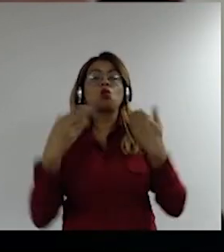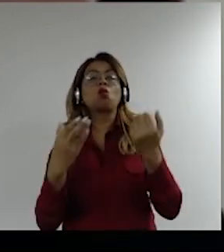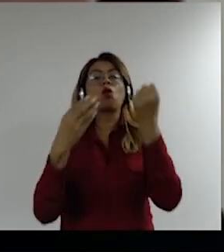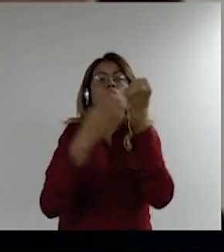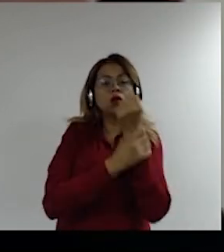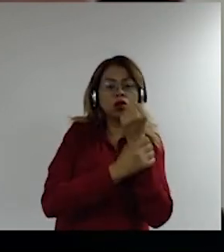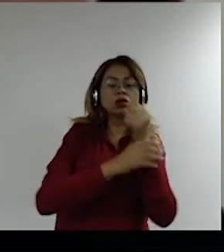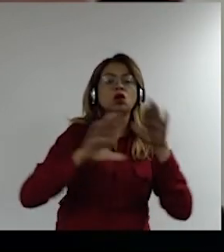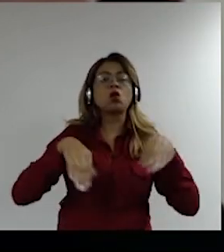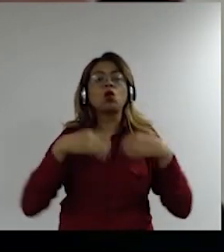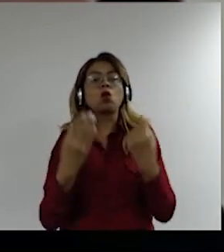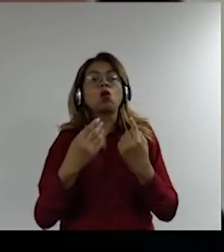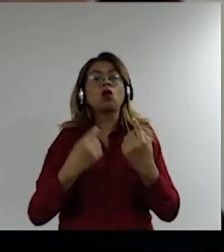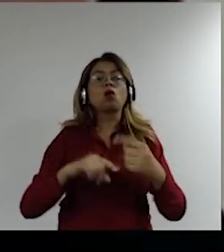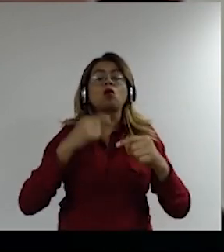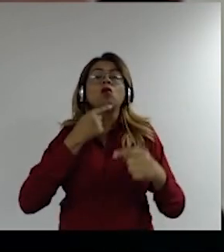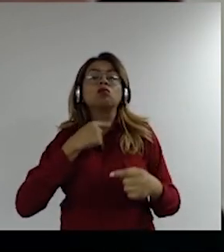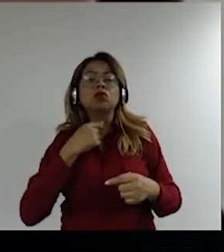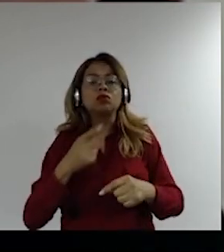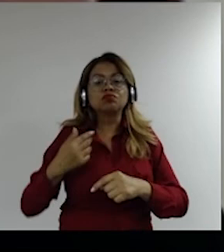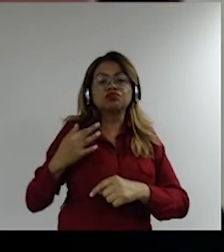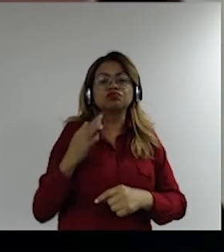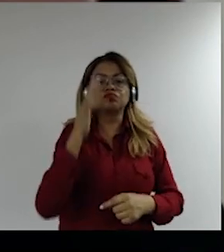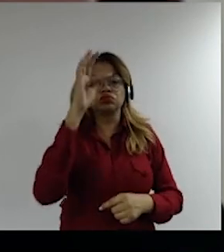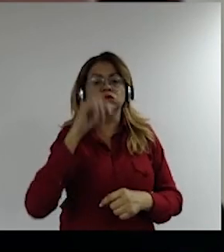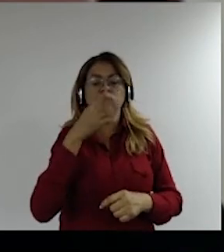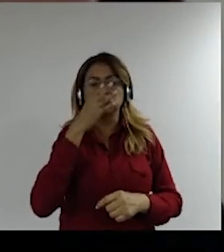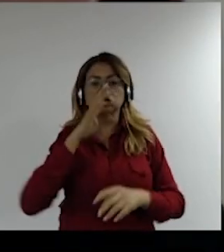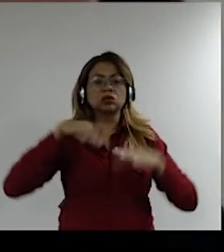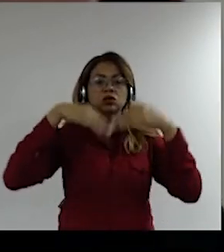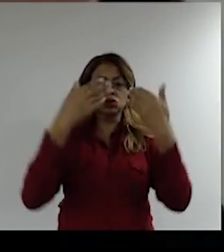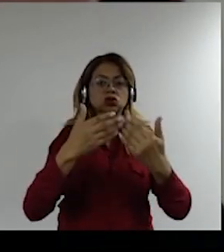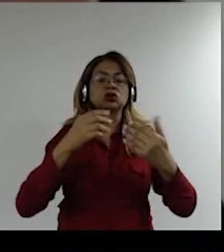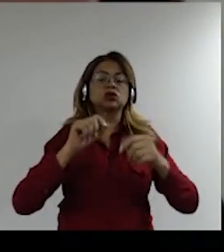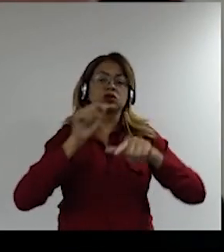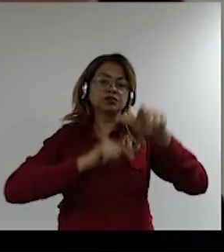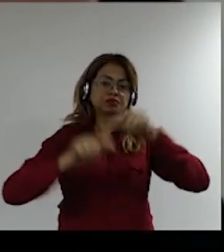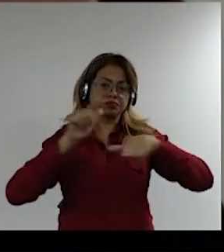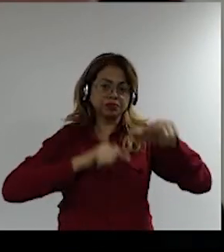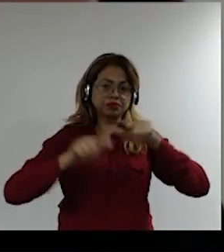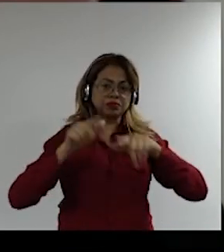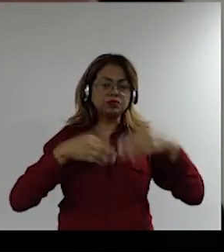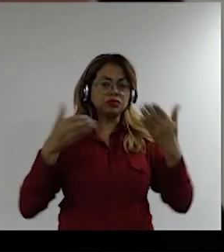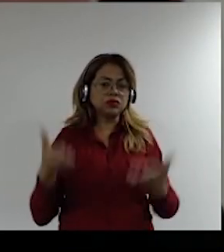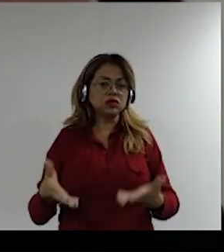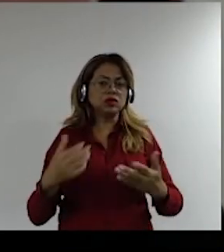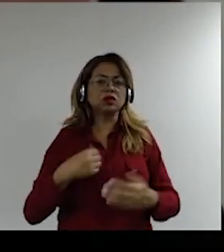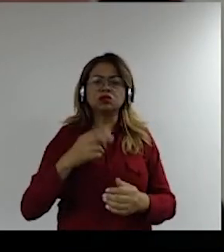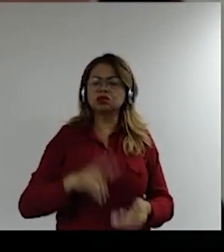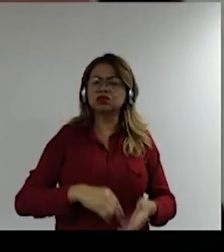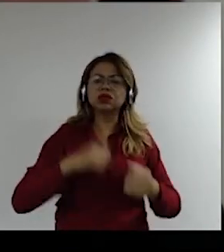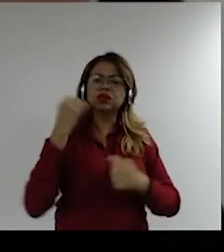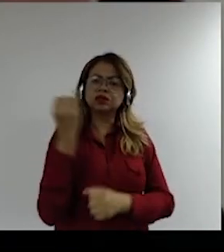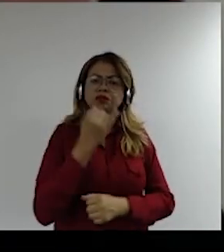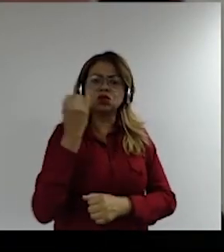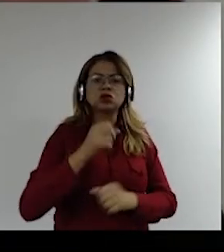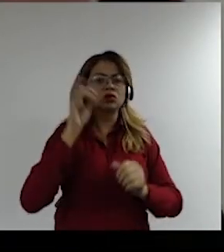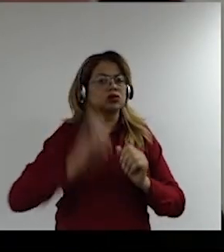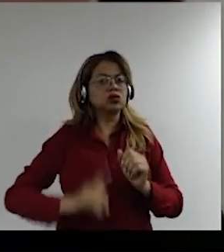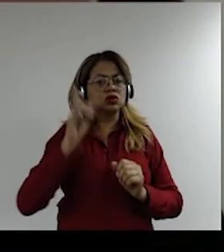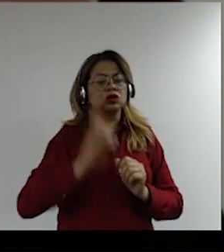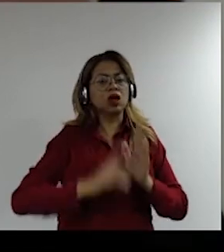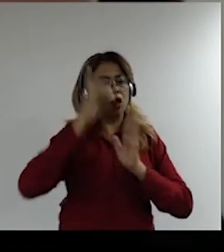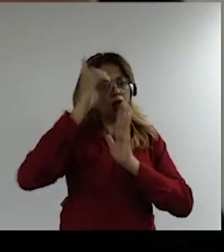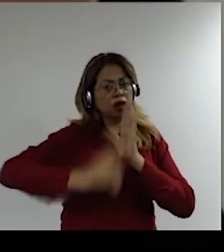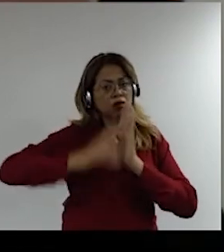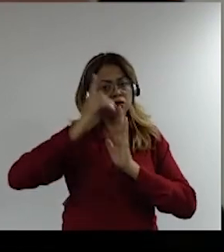quais são as possibilidades de exercer esse fundamental direito de que o Estado